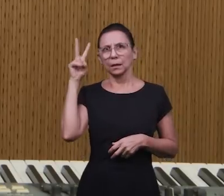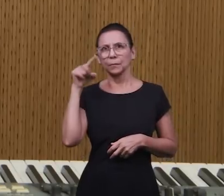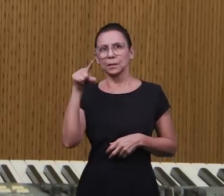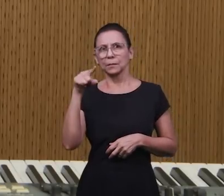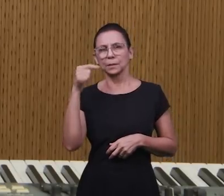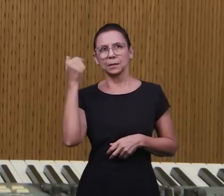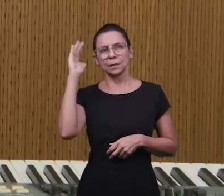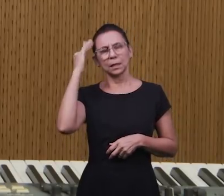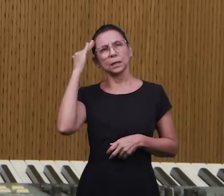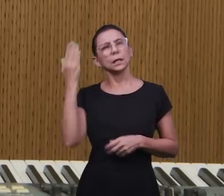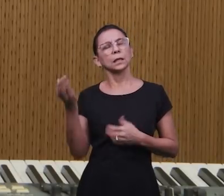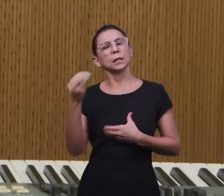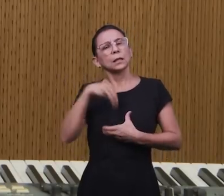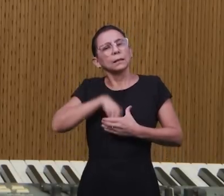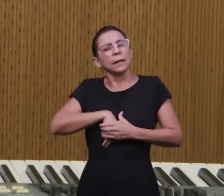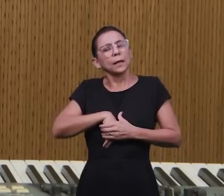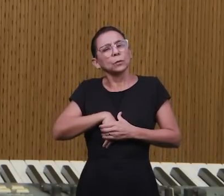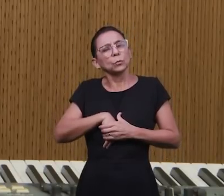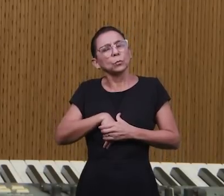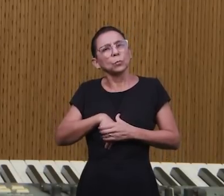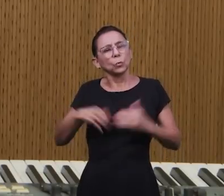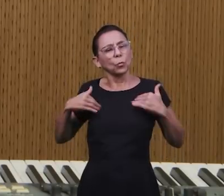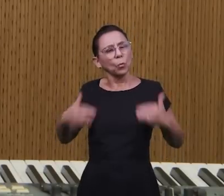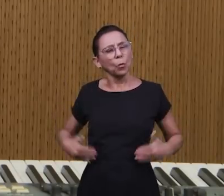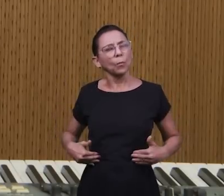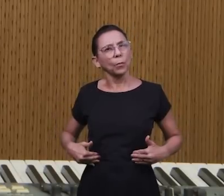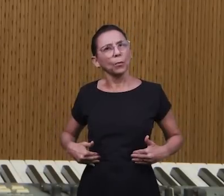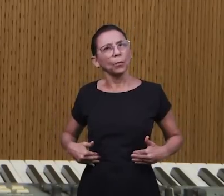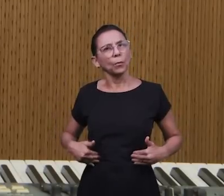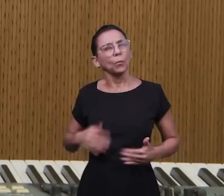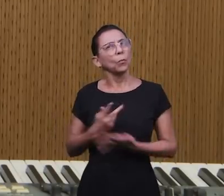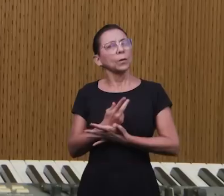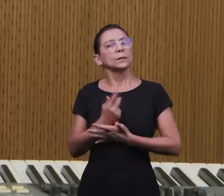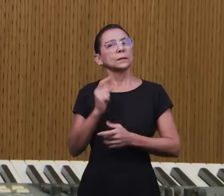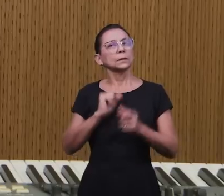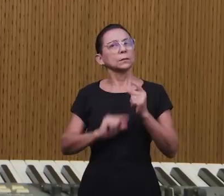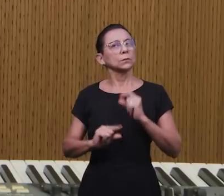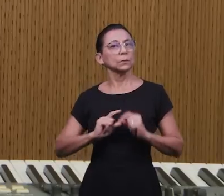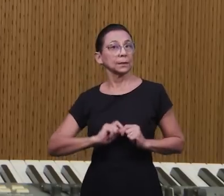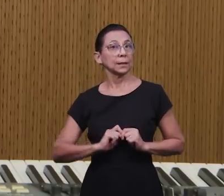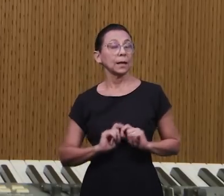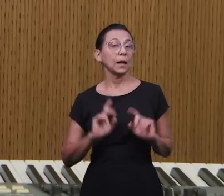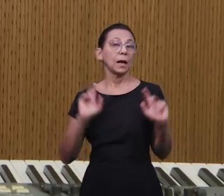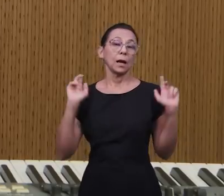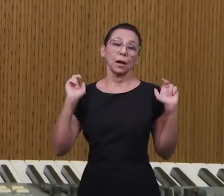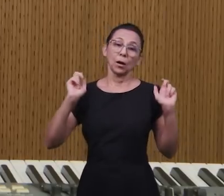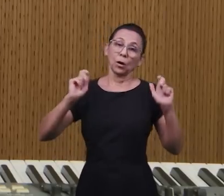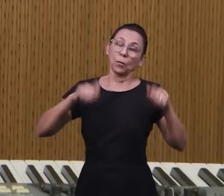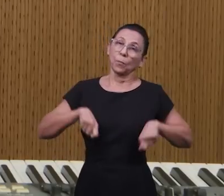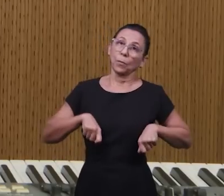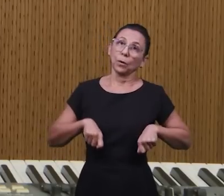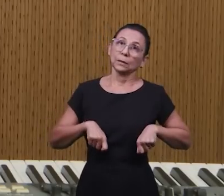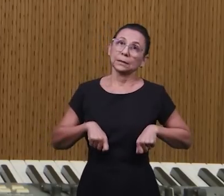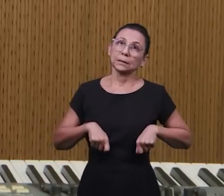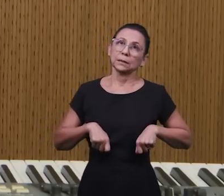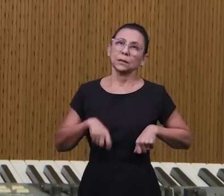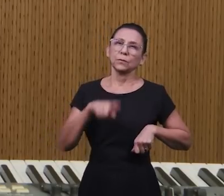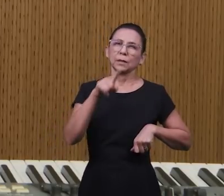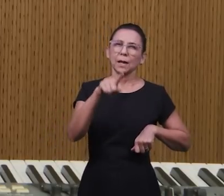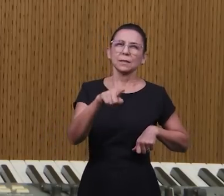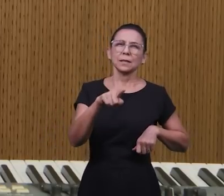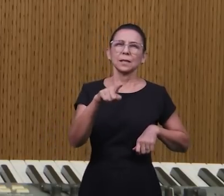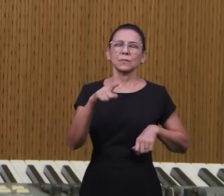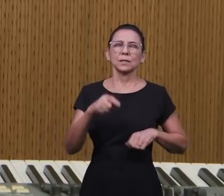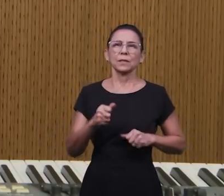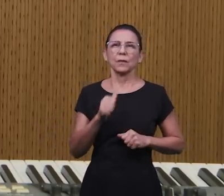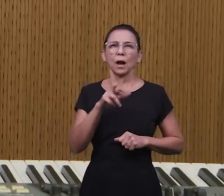está acontecendo no seu corpo. Porque é possível que a gente sinta tonteiras quando a gente